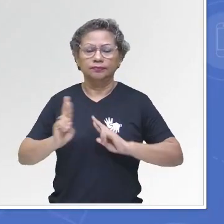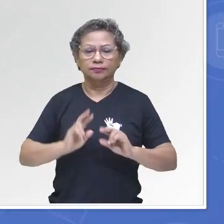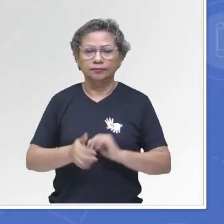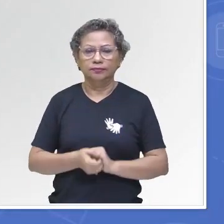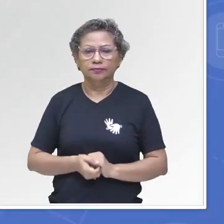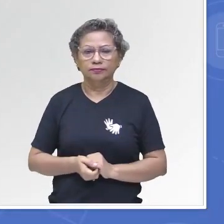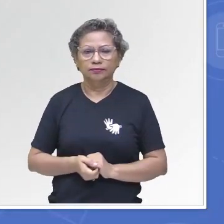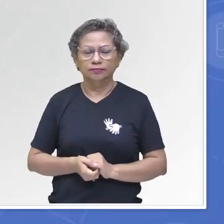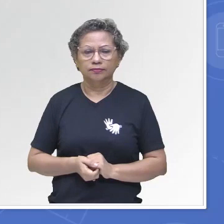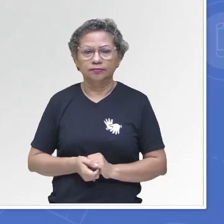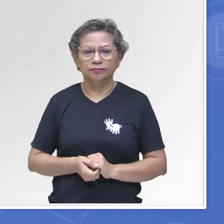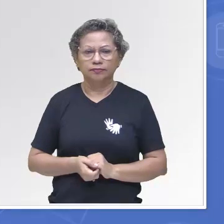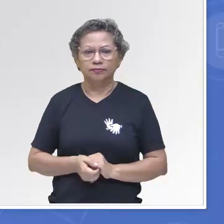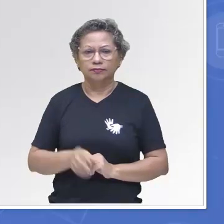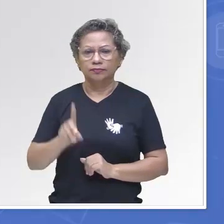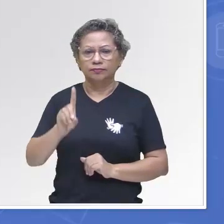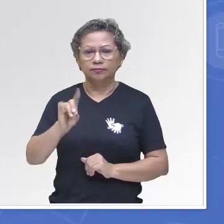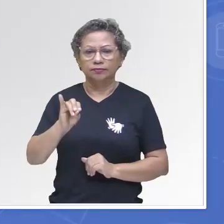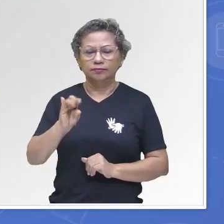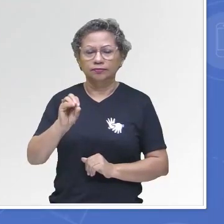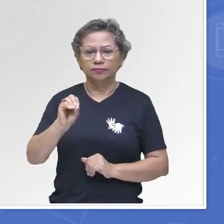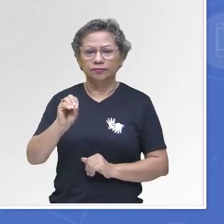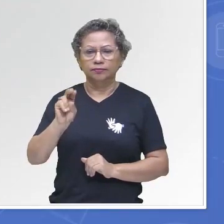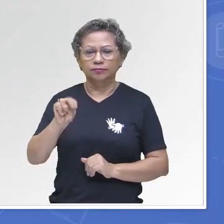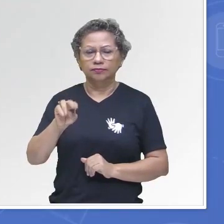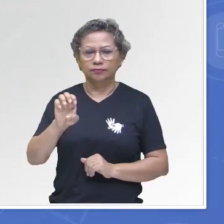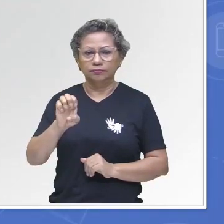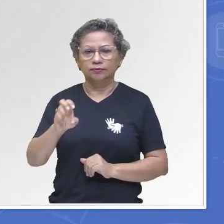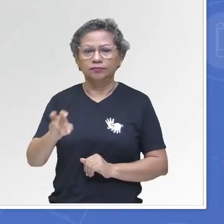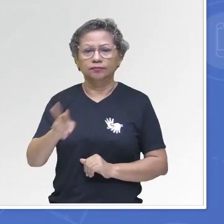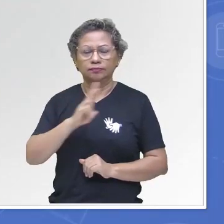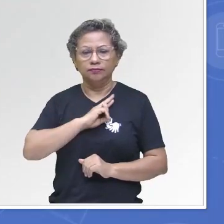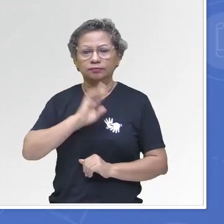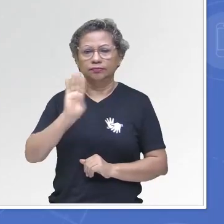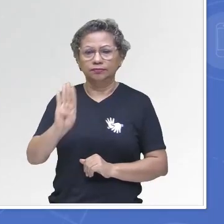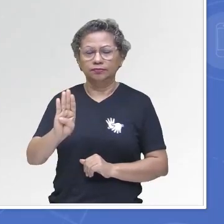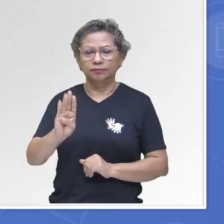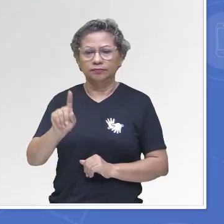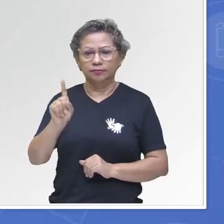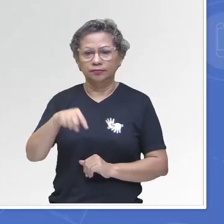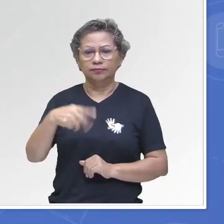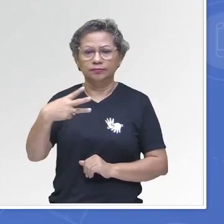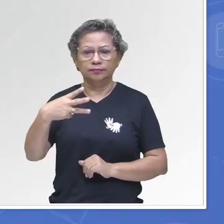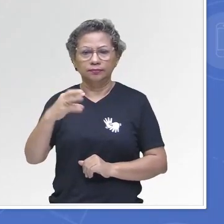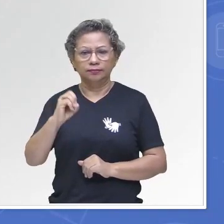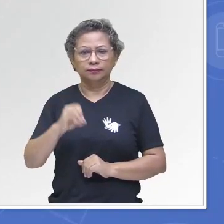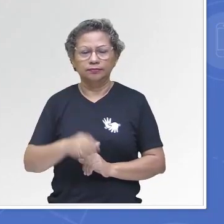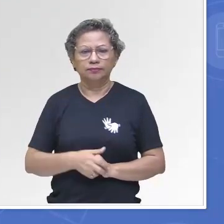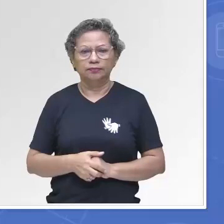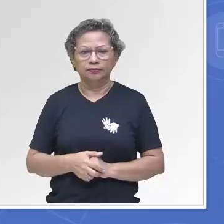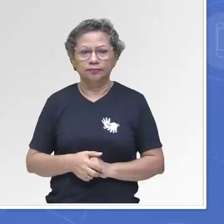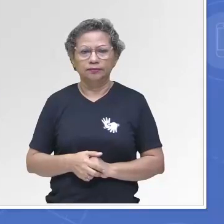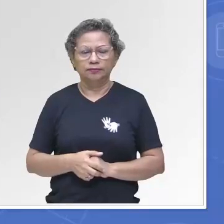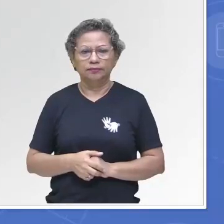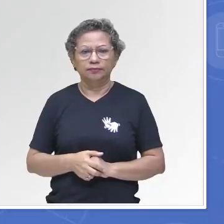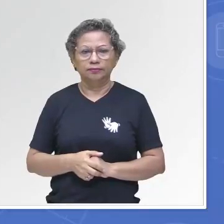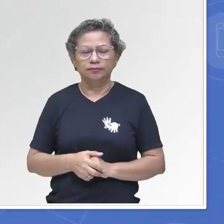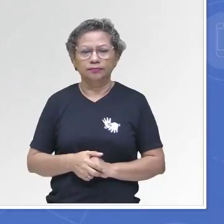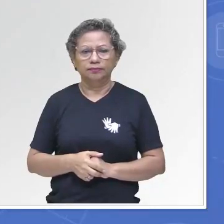aí, Johnny Gomes, a letra B é 30. Ela tá falando aí da amostra,